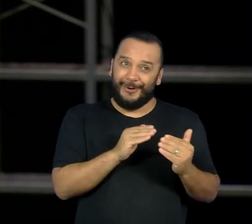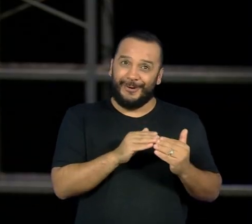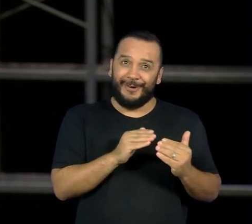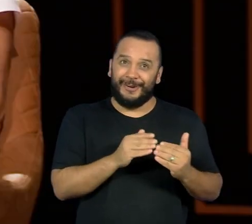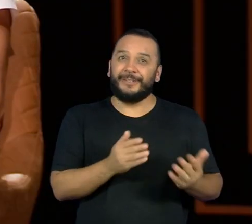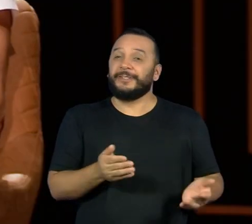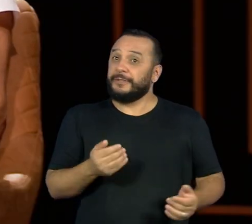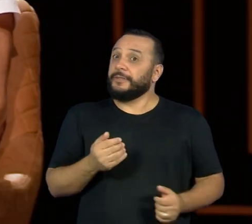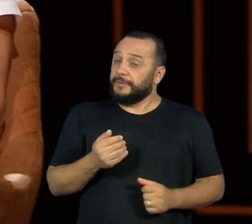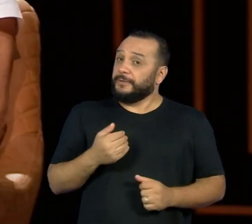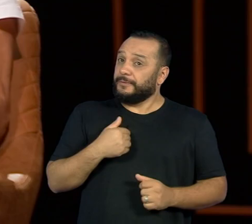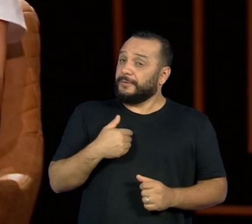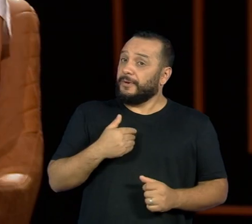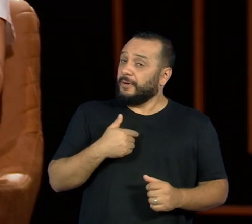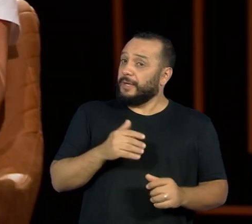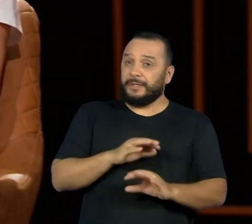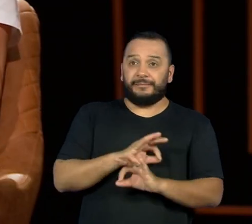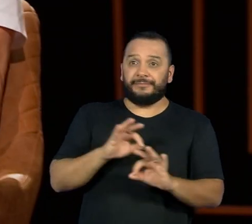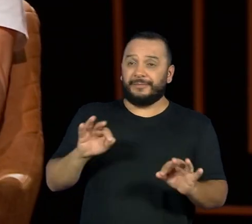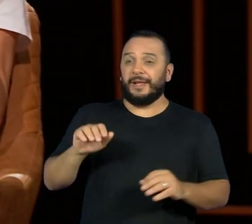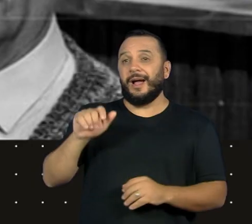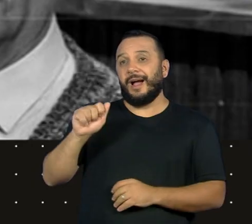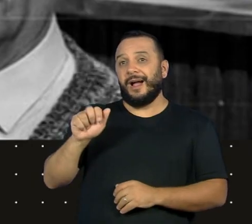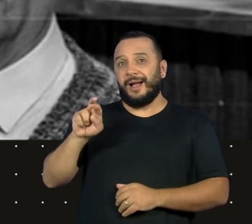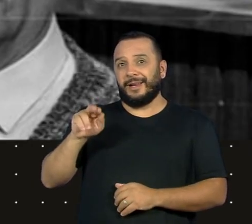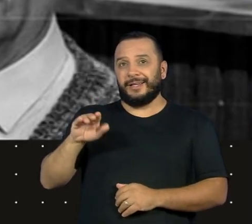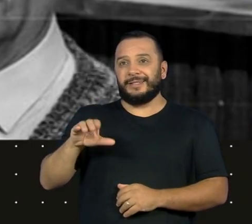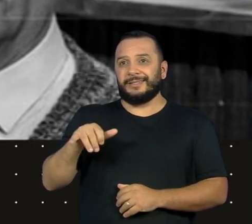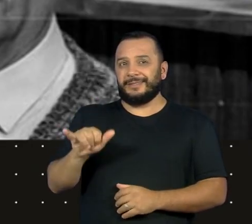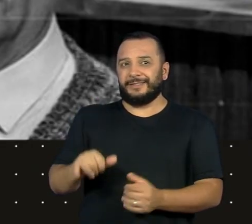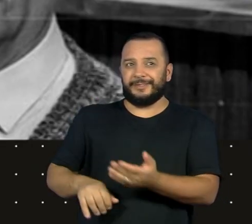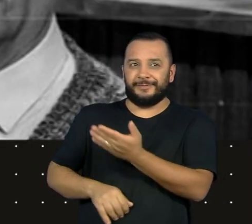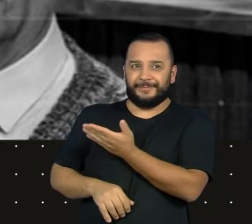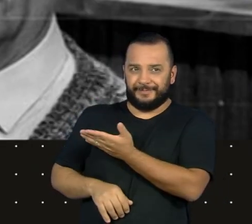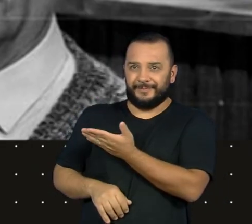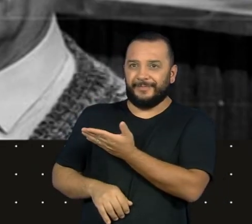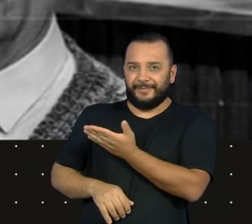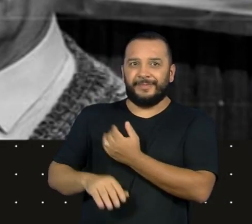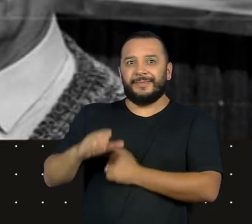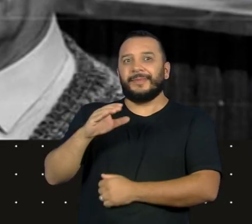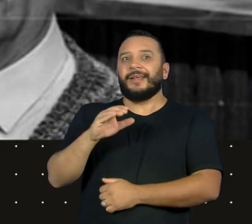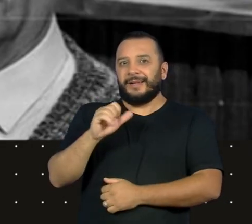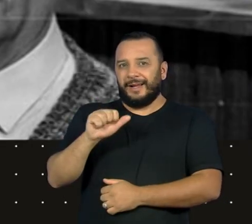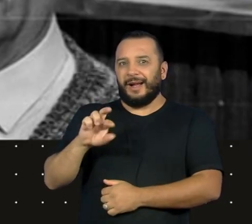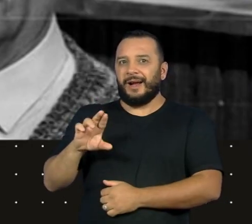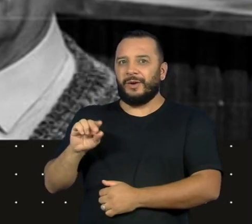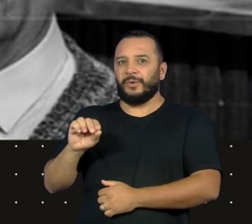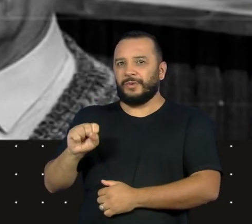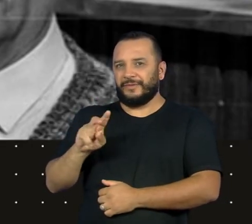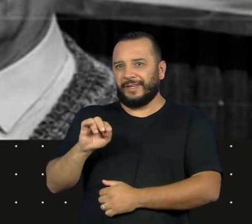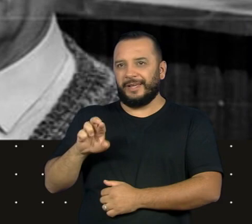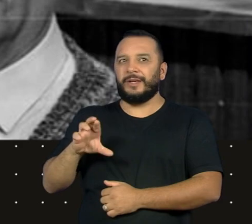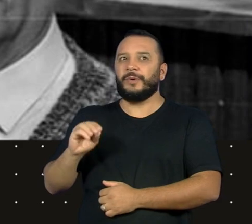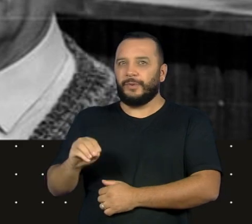não? E foi um espetáculo que era Araci Balabanian, Carlos Vegueiro